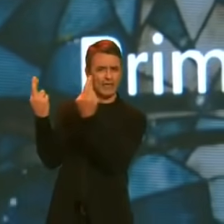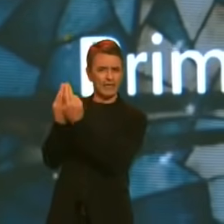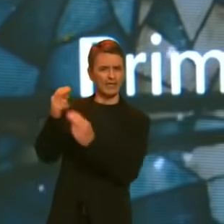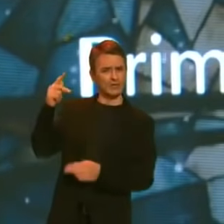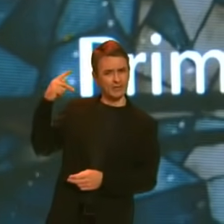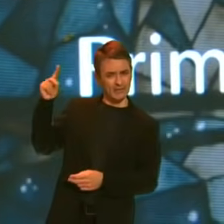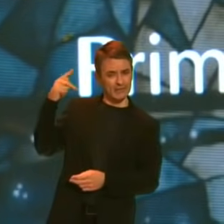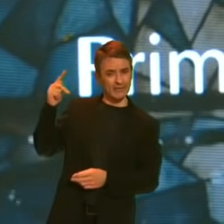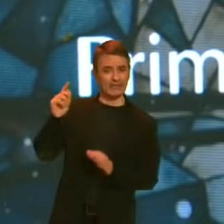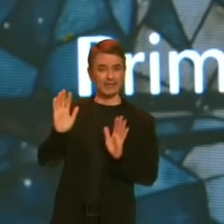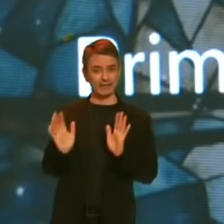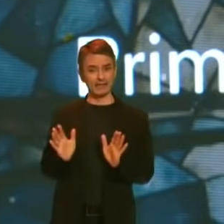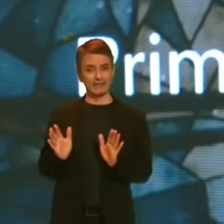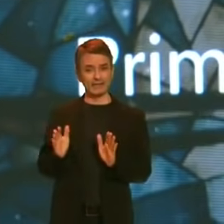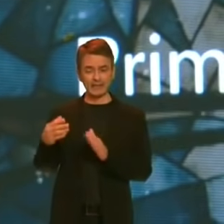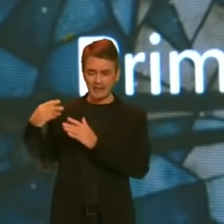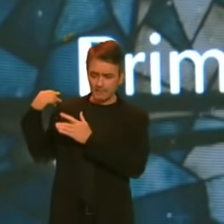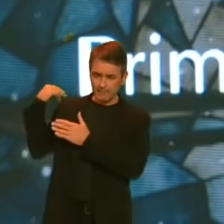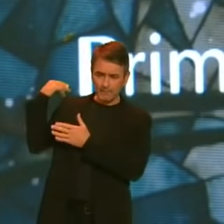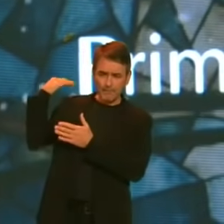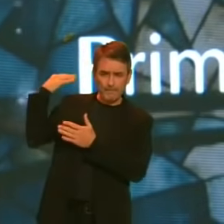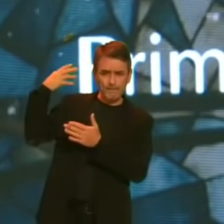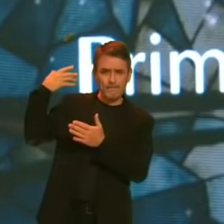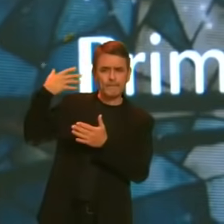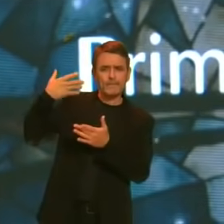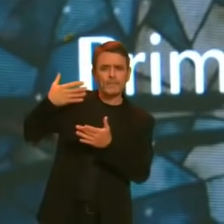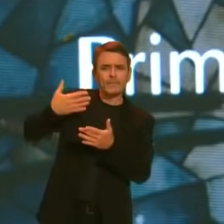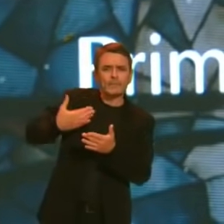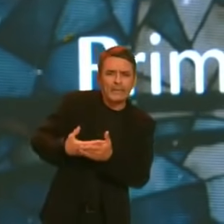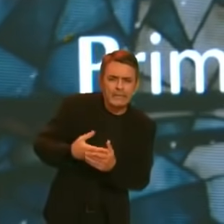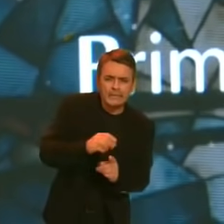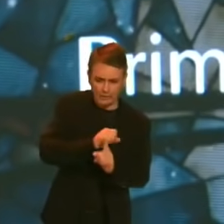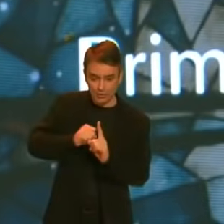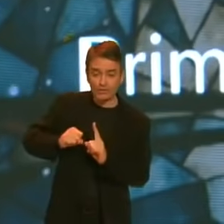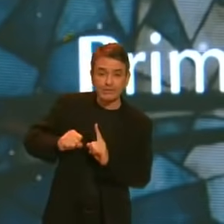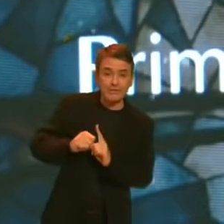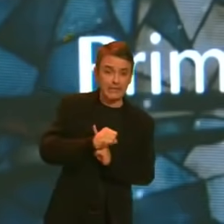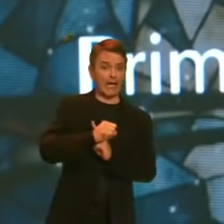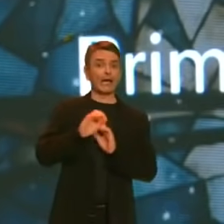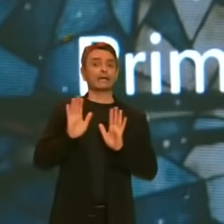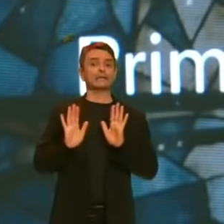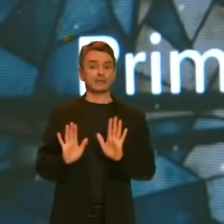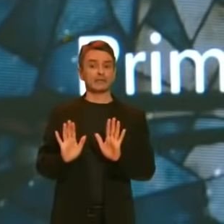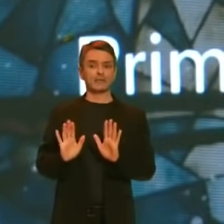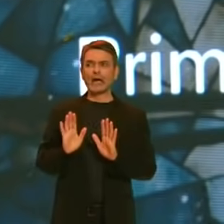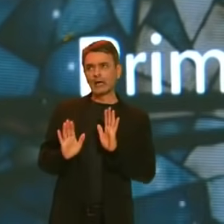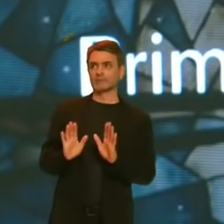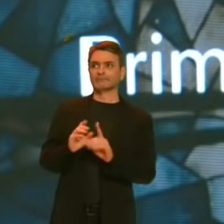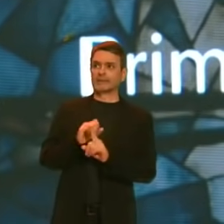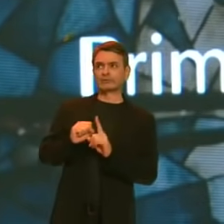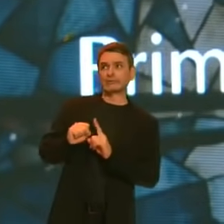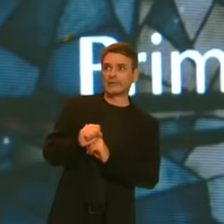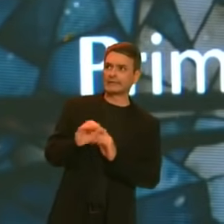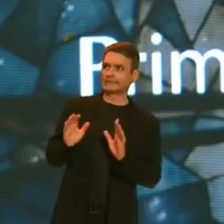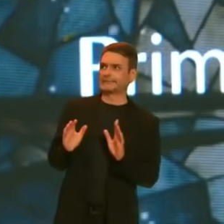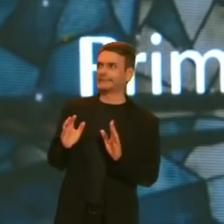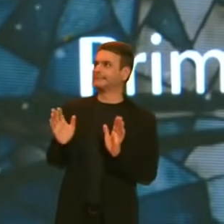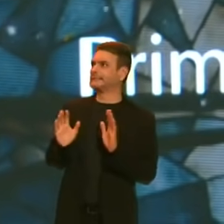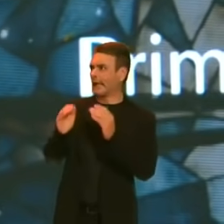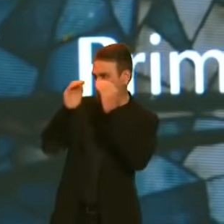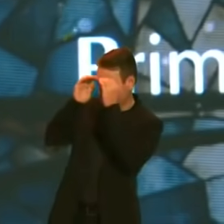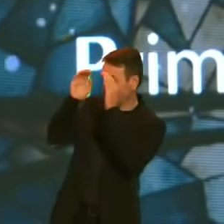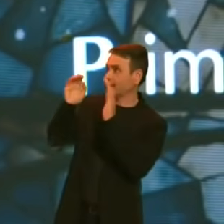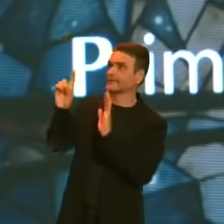tempo parte da sociedade no mundo, ainda que não fosse uma sociedade que temesse a Deus,